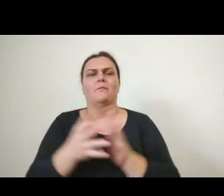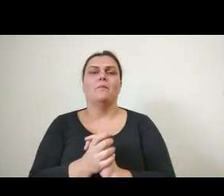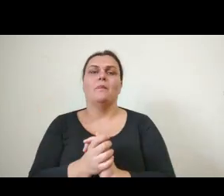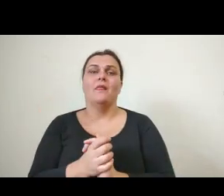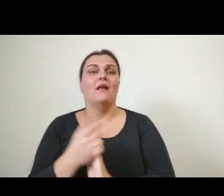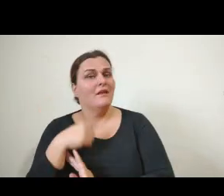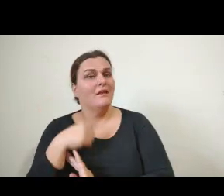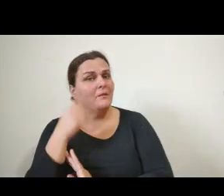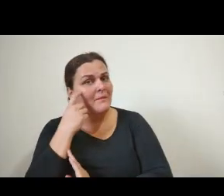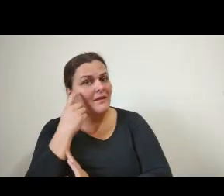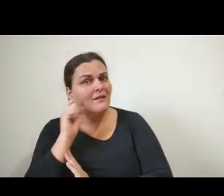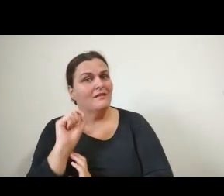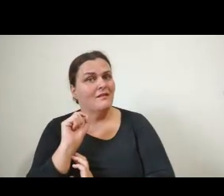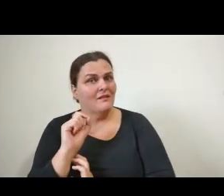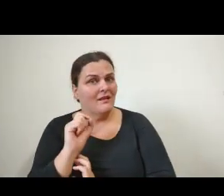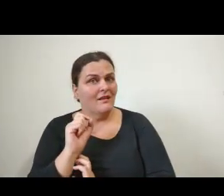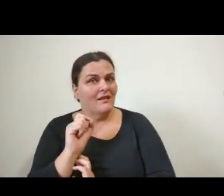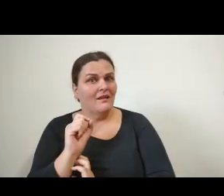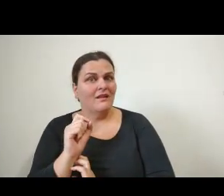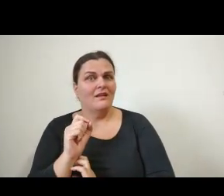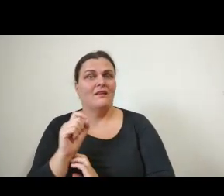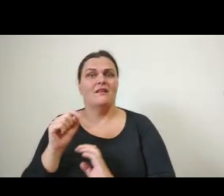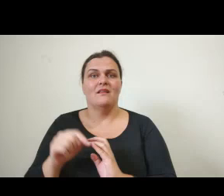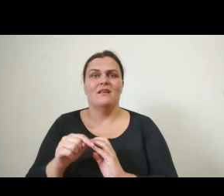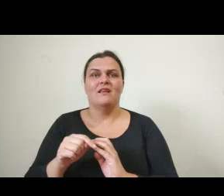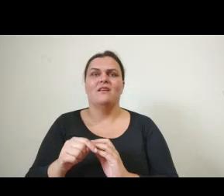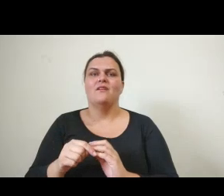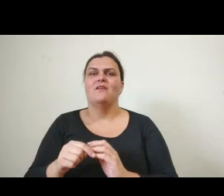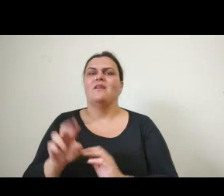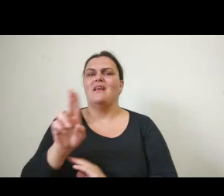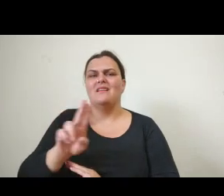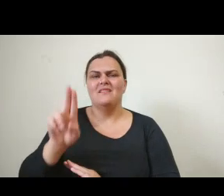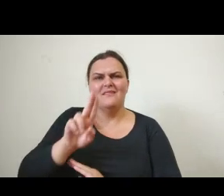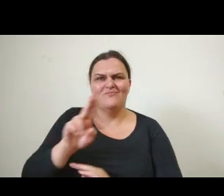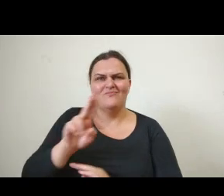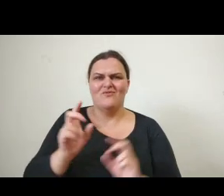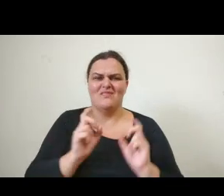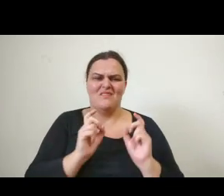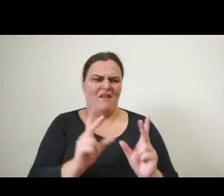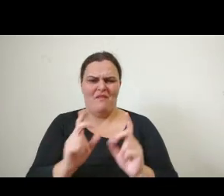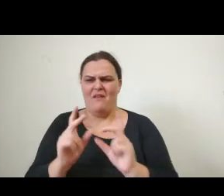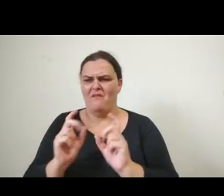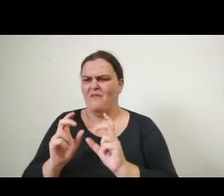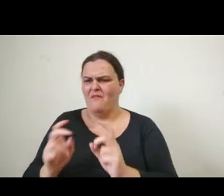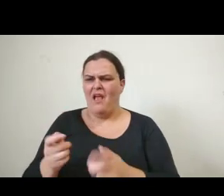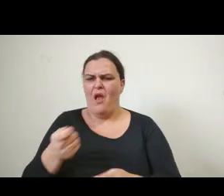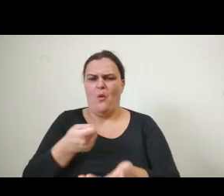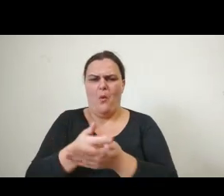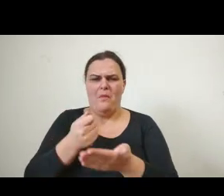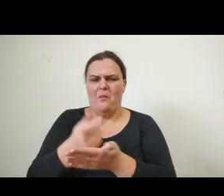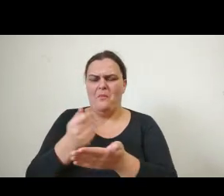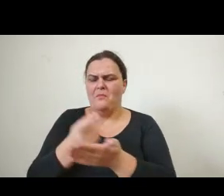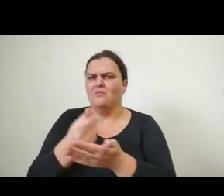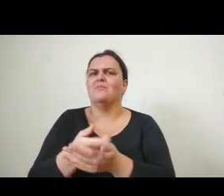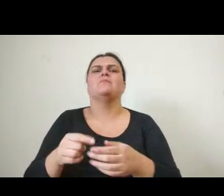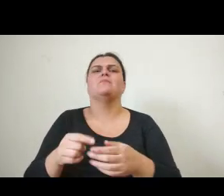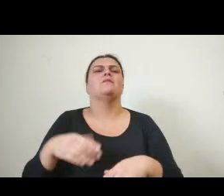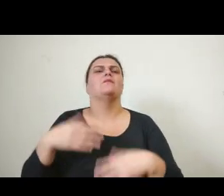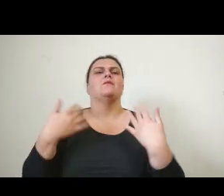que acaba sendo bastante relevante para aumento da emissão de gases do efeito estufa.